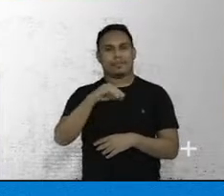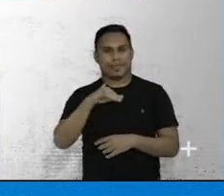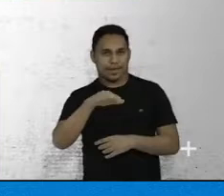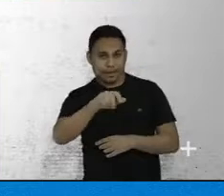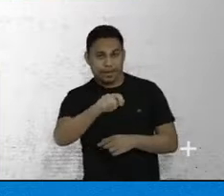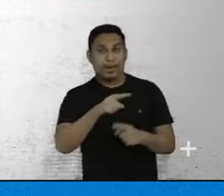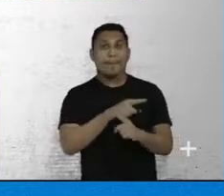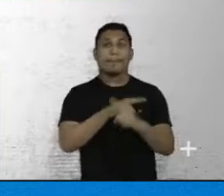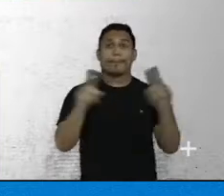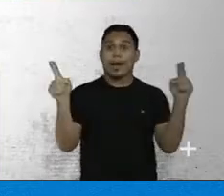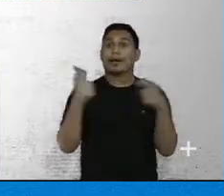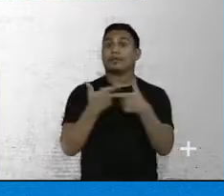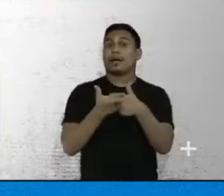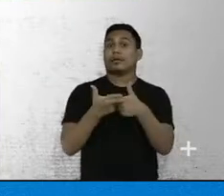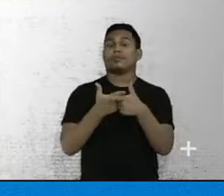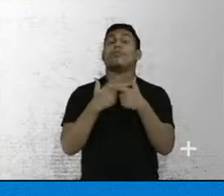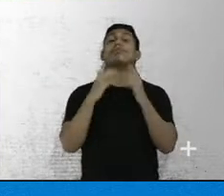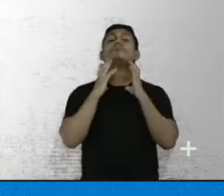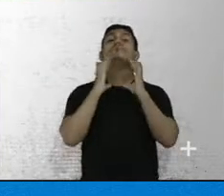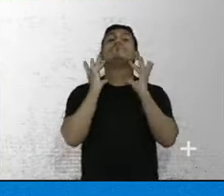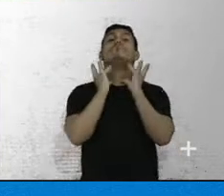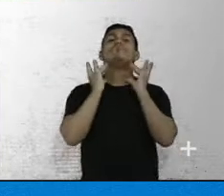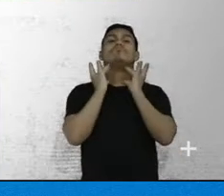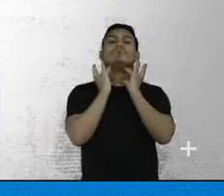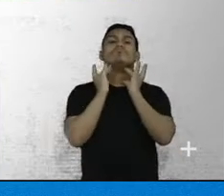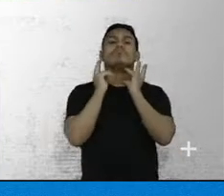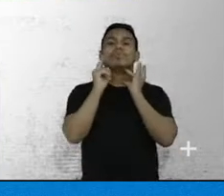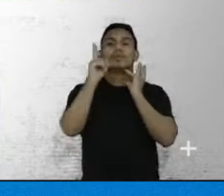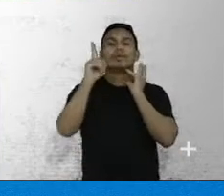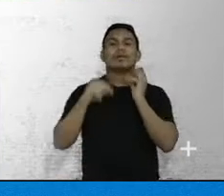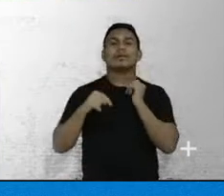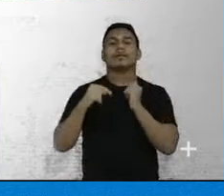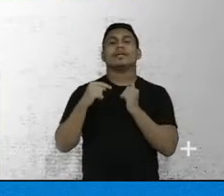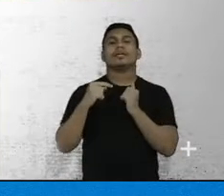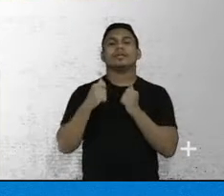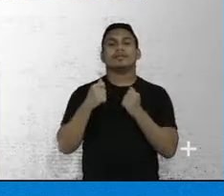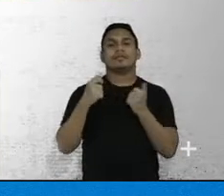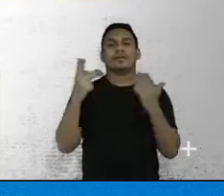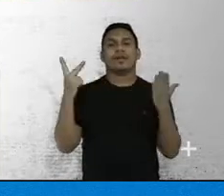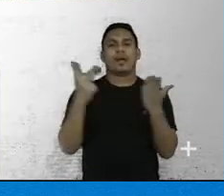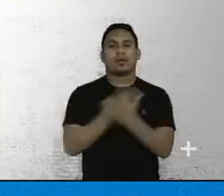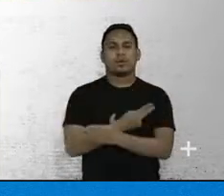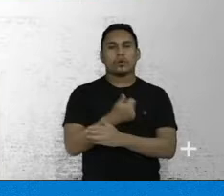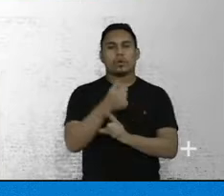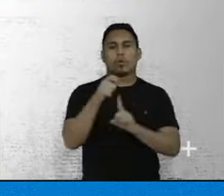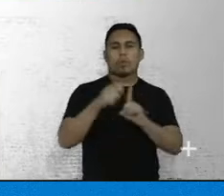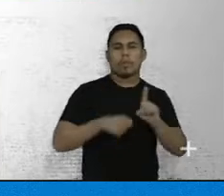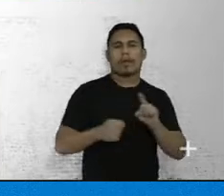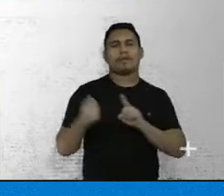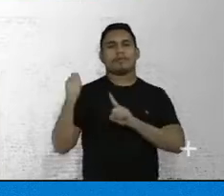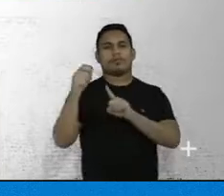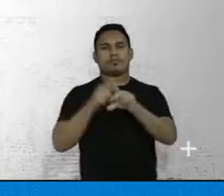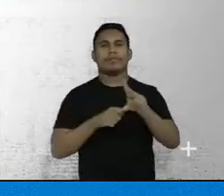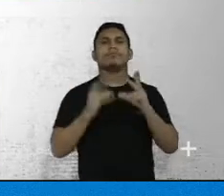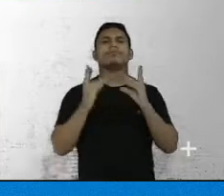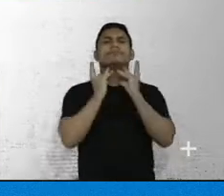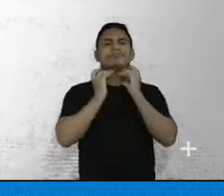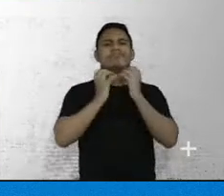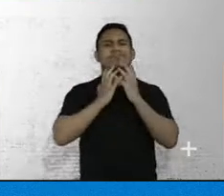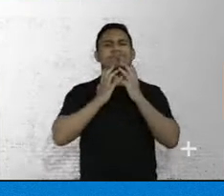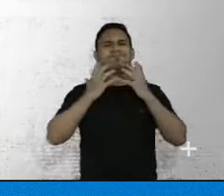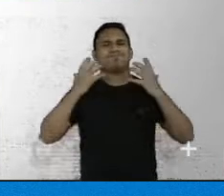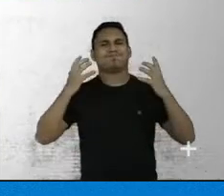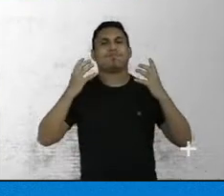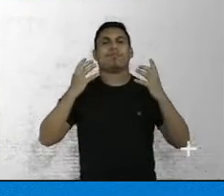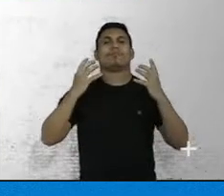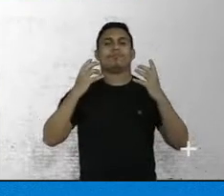duas principais, e que cursa, na imensa maioria das vezes, com o hipotireoidismo, recebe o nome daquele